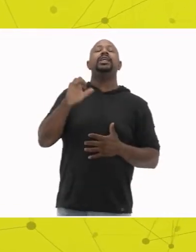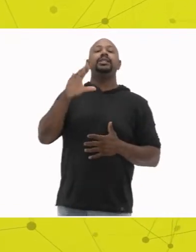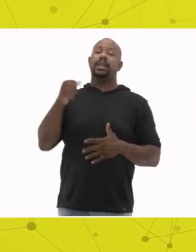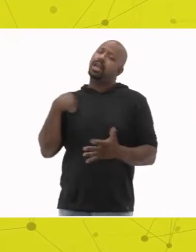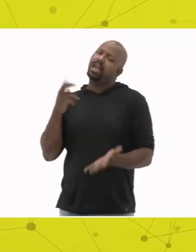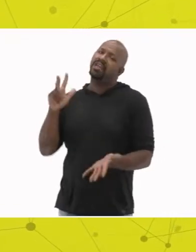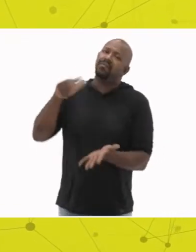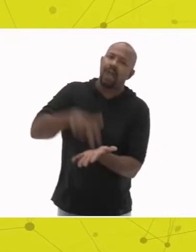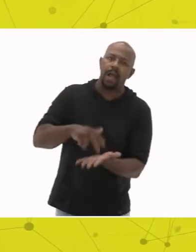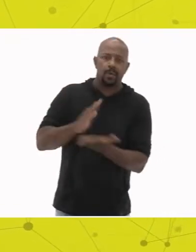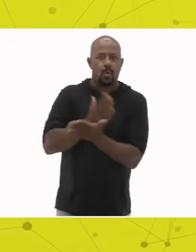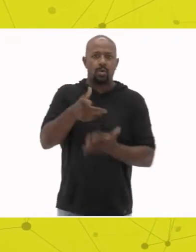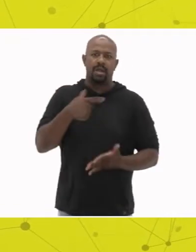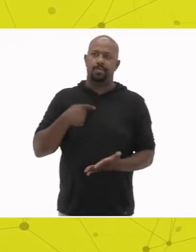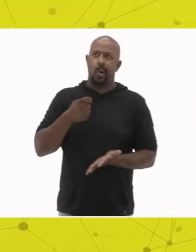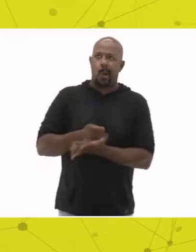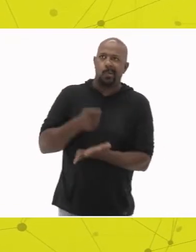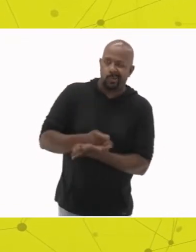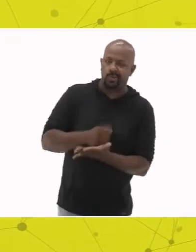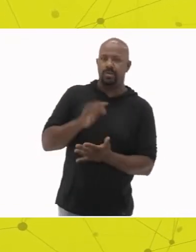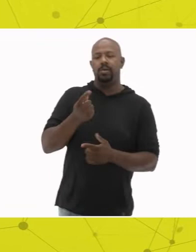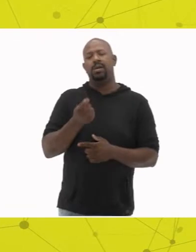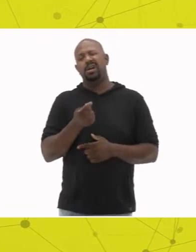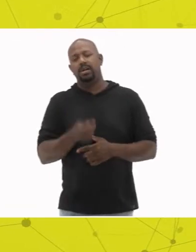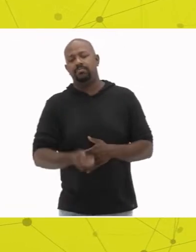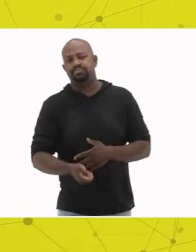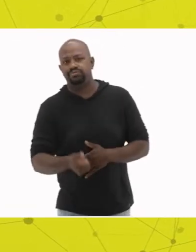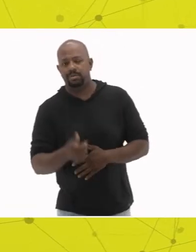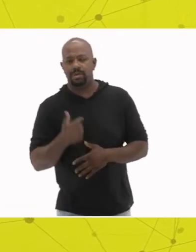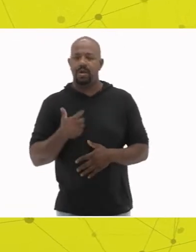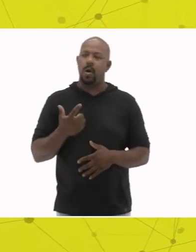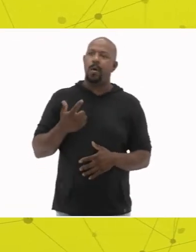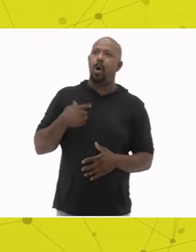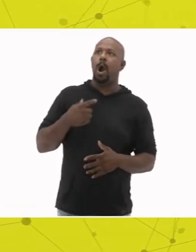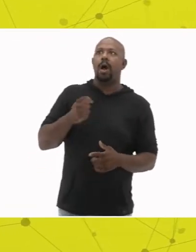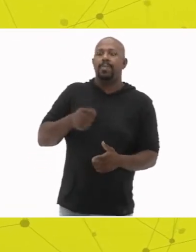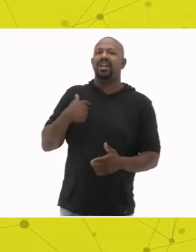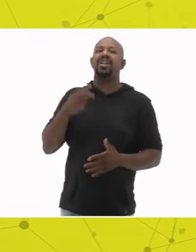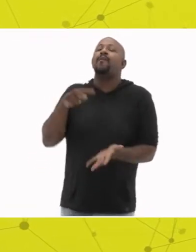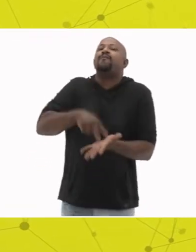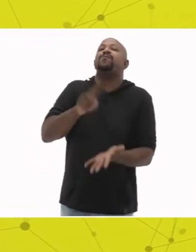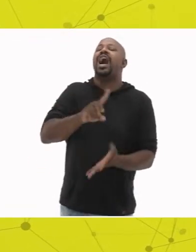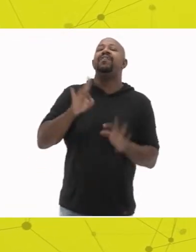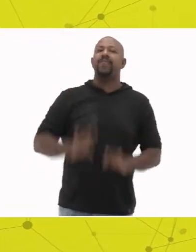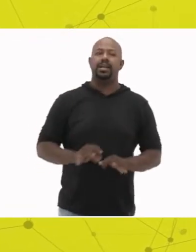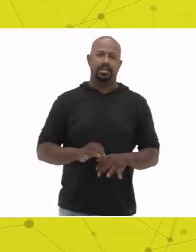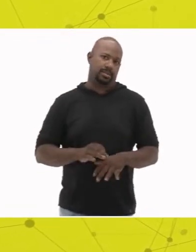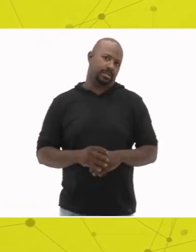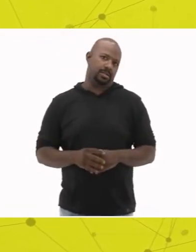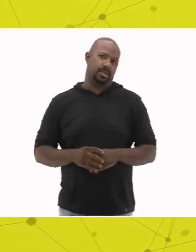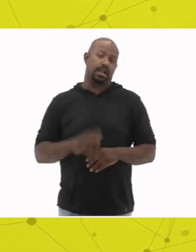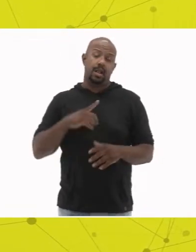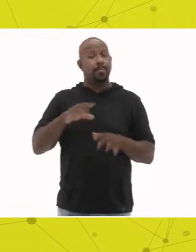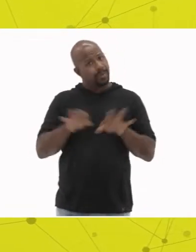vai a um determinado ambiente por imposição, suborno ou obrigação, não vai realmente. O projeto, então, seja qual for, deve ter